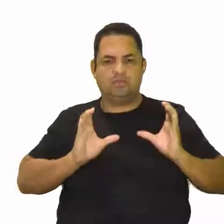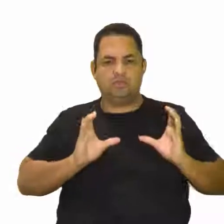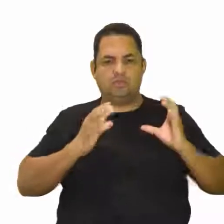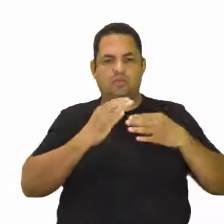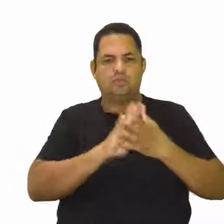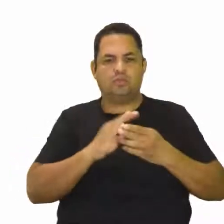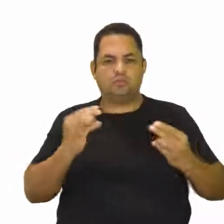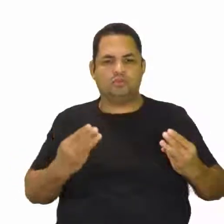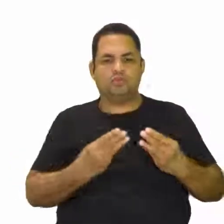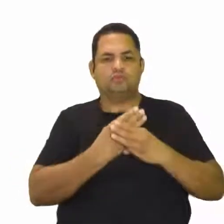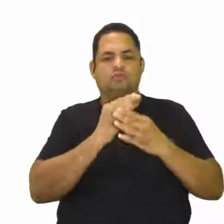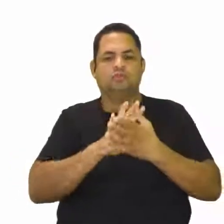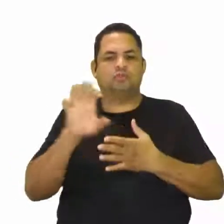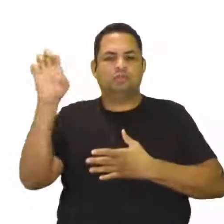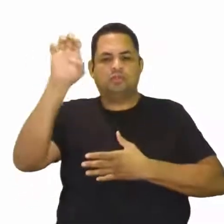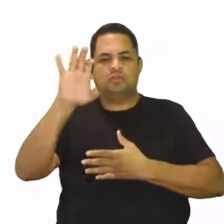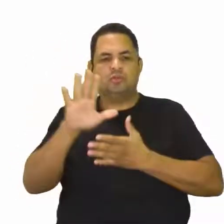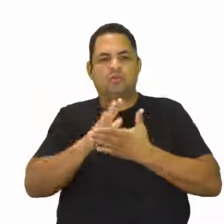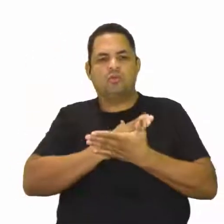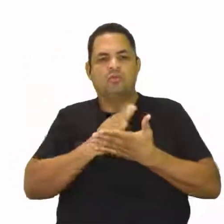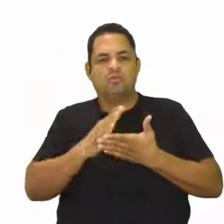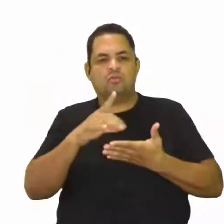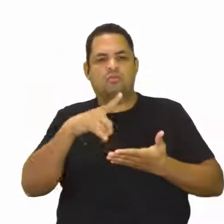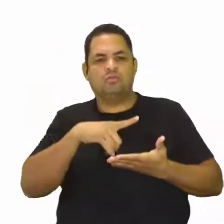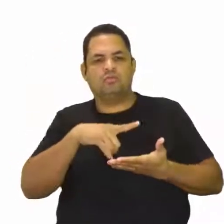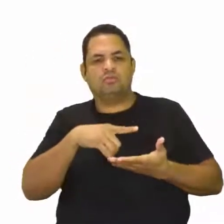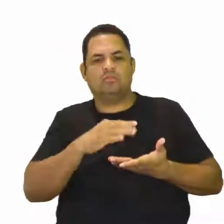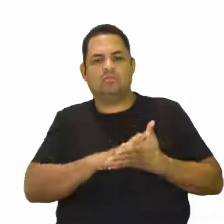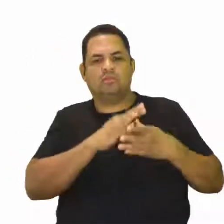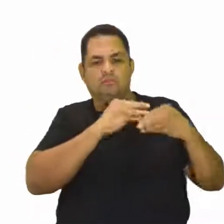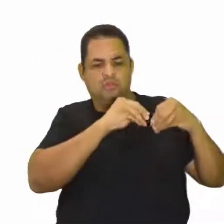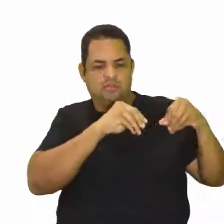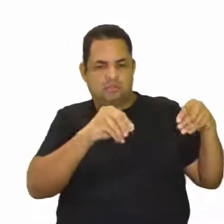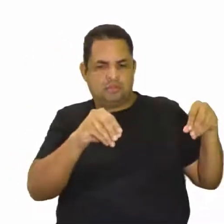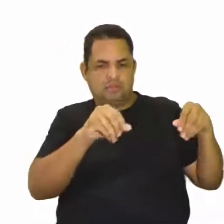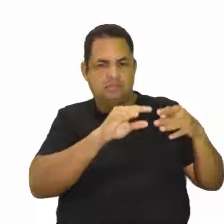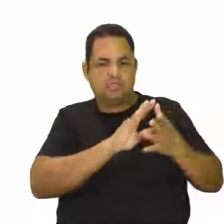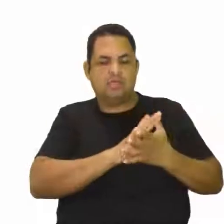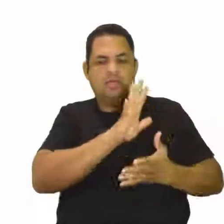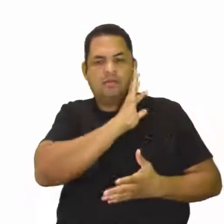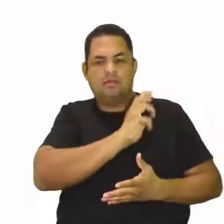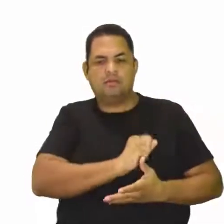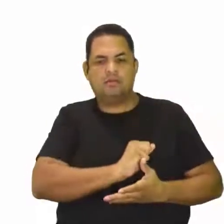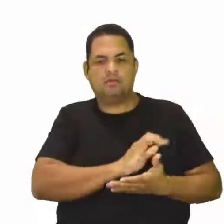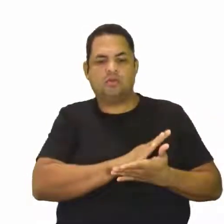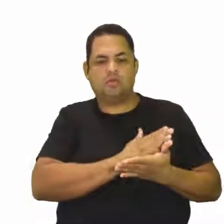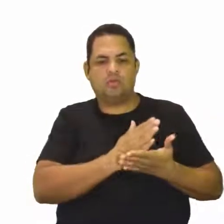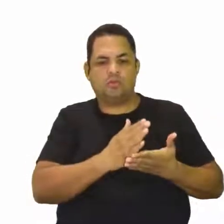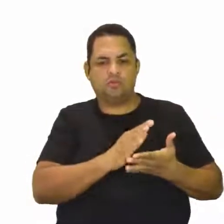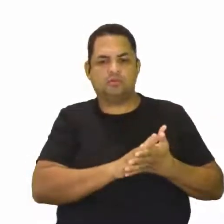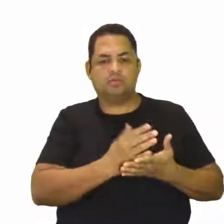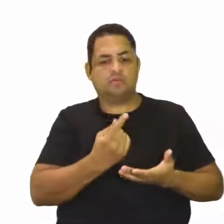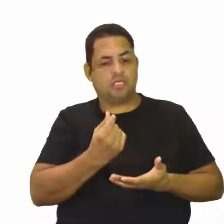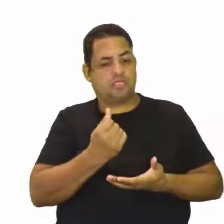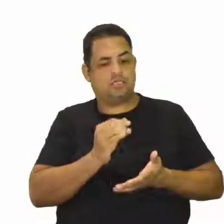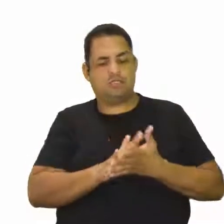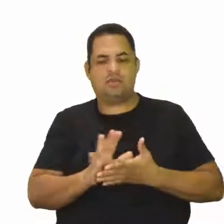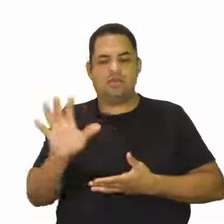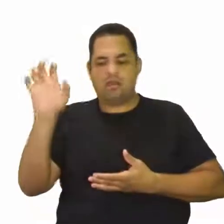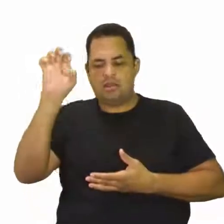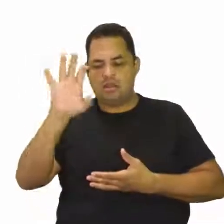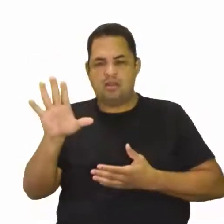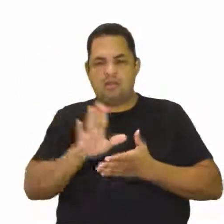judeus europeus começaram a adquirir, desde então, terras na Palestina. Então eles estavam ganhando dinheiro na Europa,